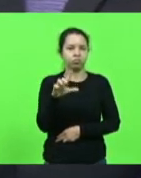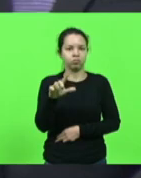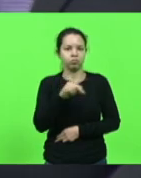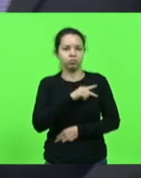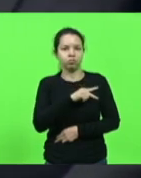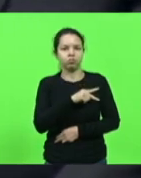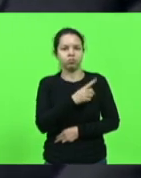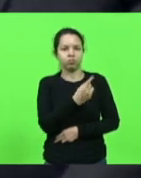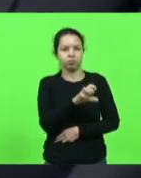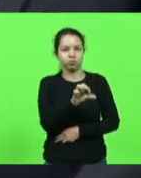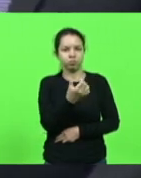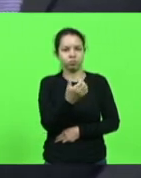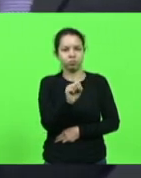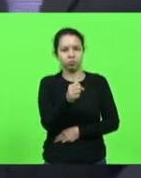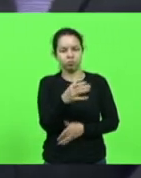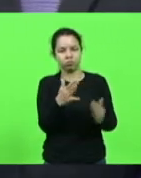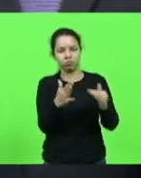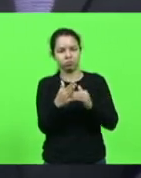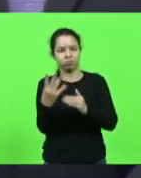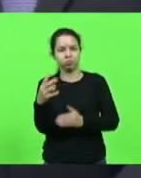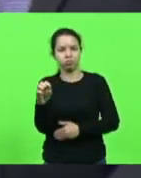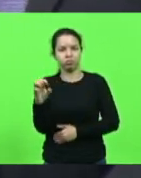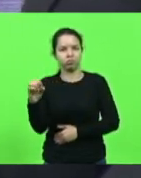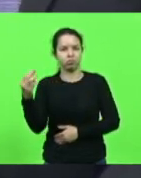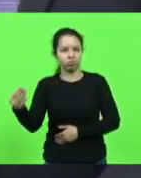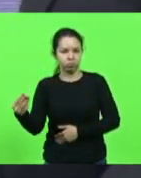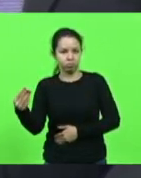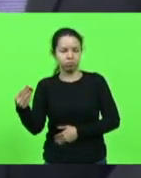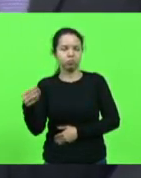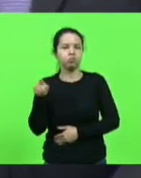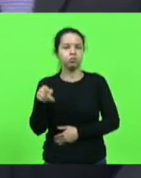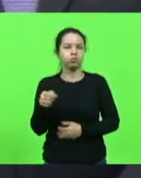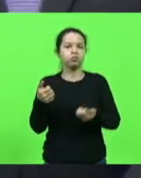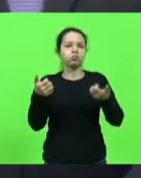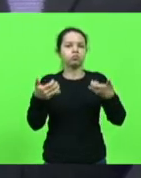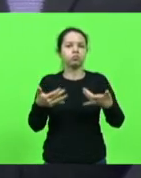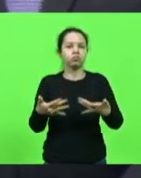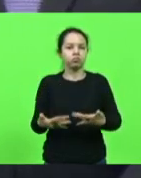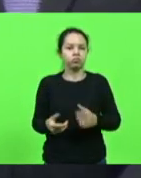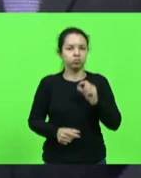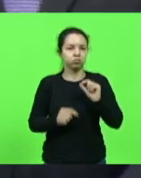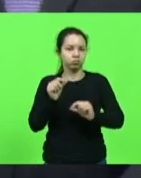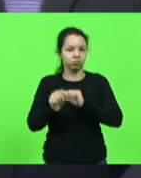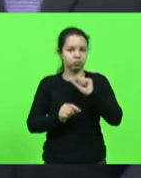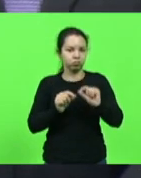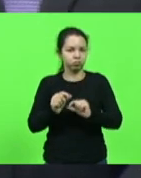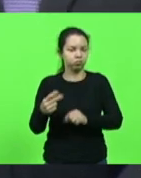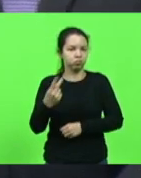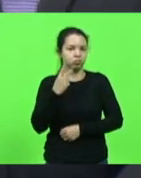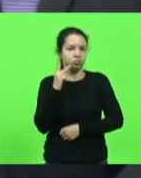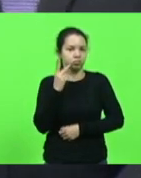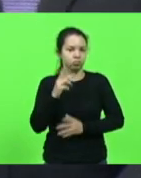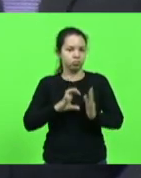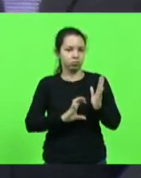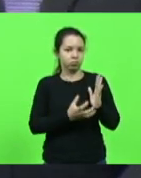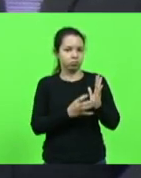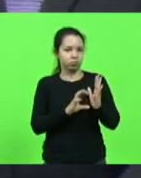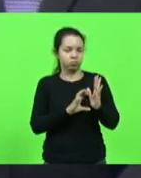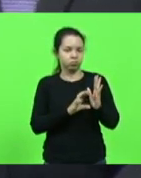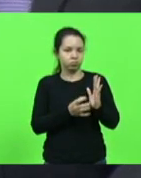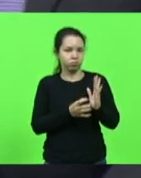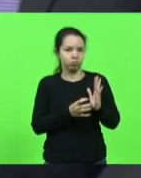1988 e 2003, sustentava que a política partidária fazia parte de todos